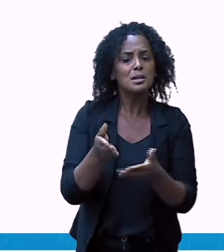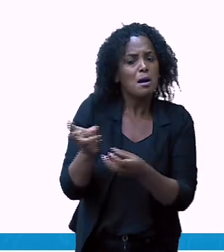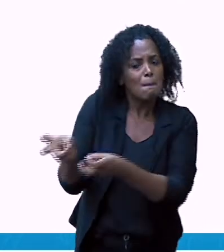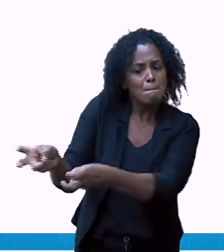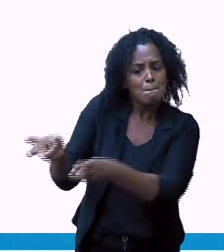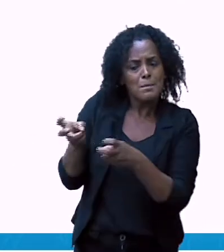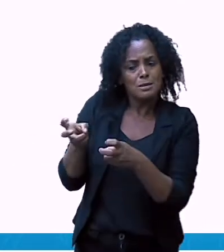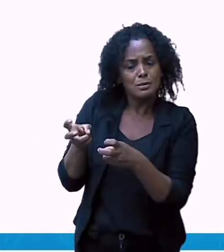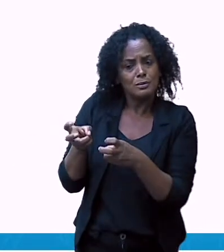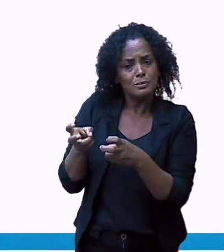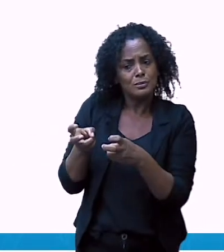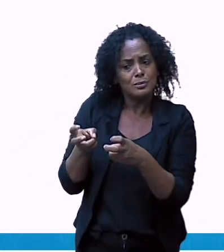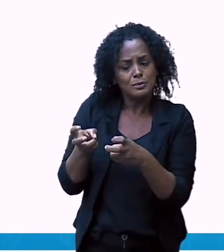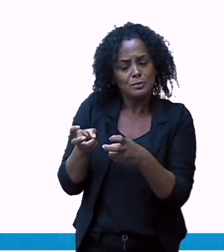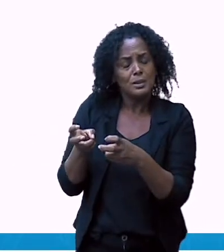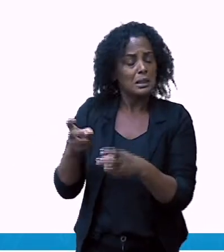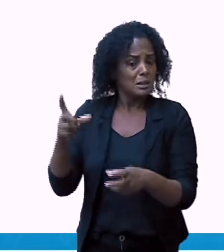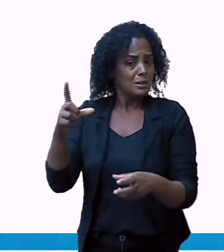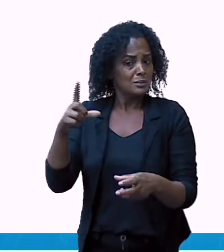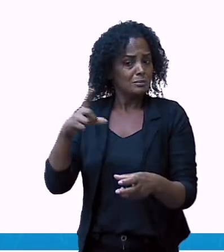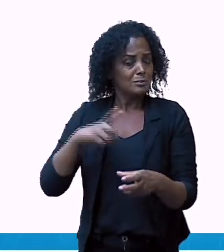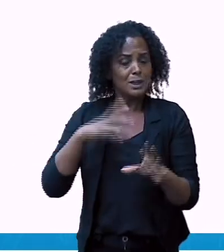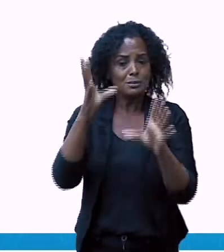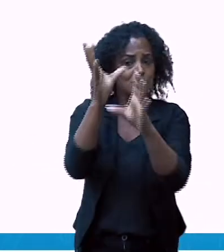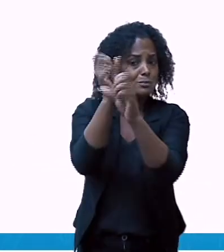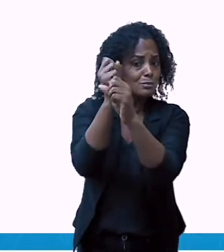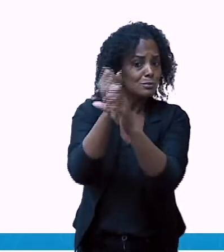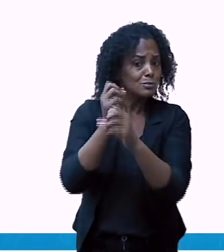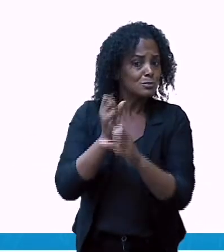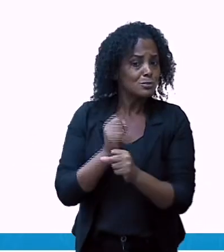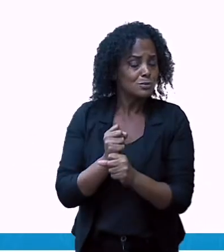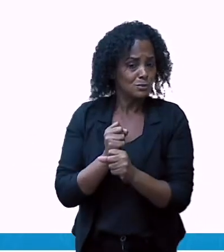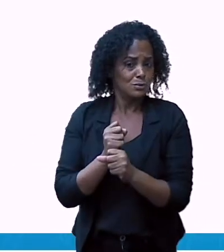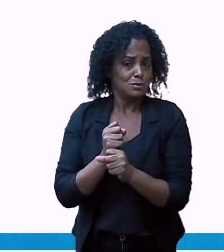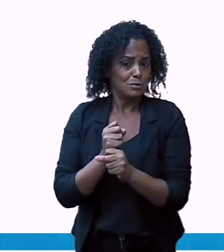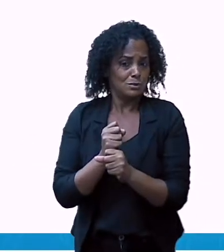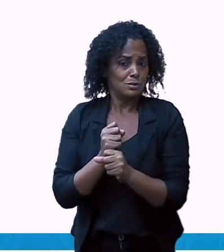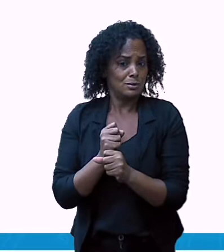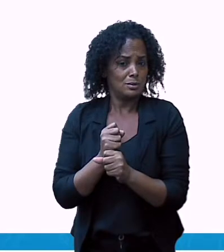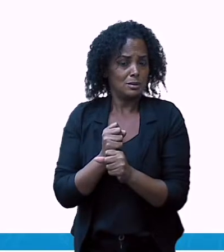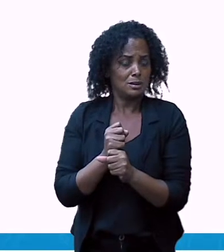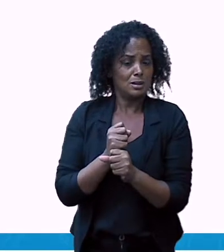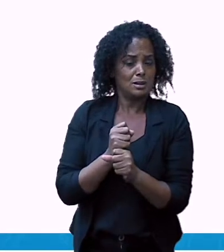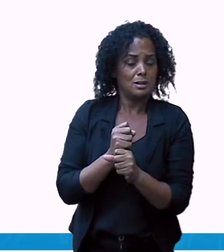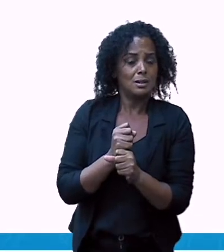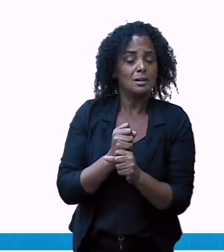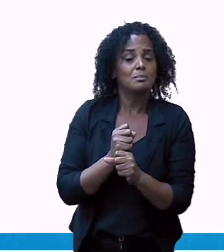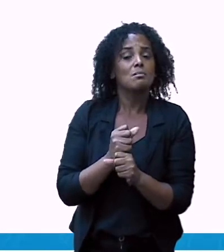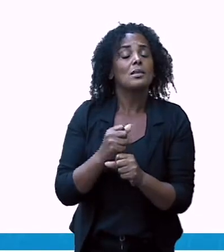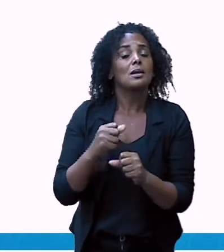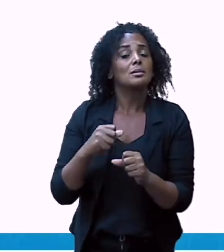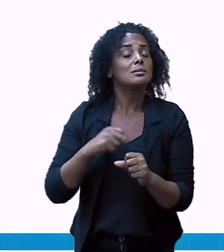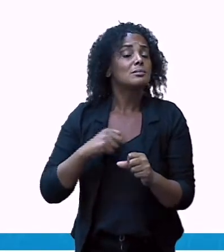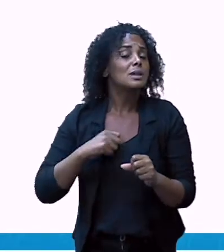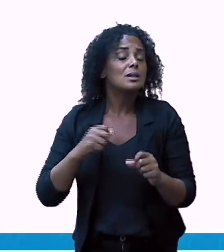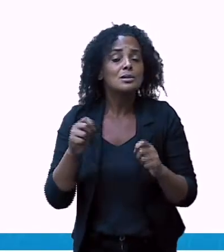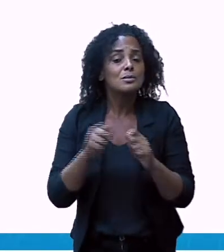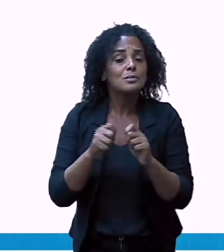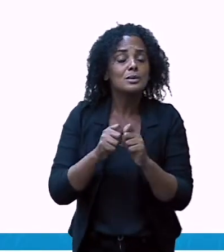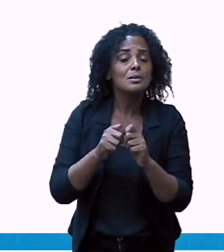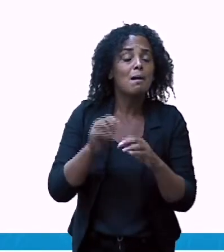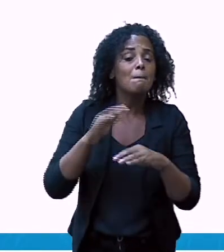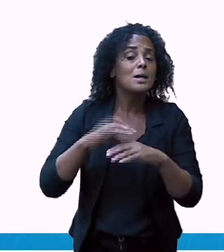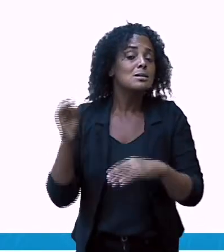tem todas as operações, é como se eu tenho que resolver, como se a multiplicação e a divisão fosse mais importante